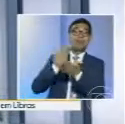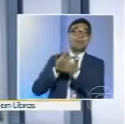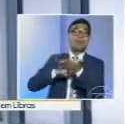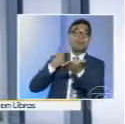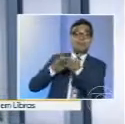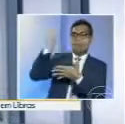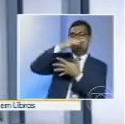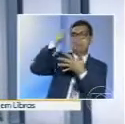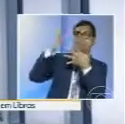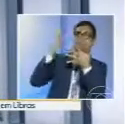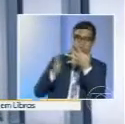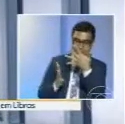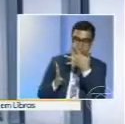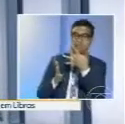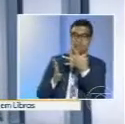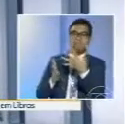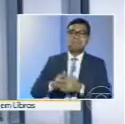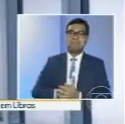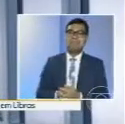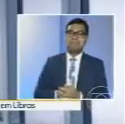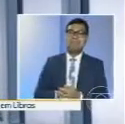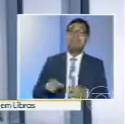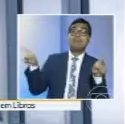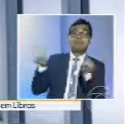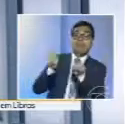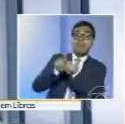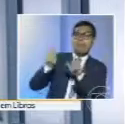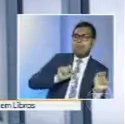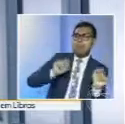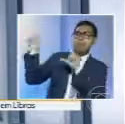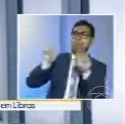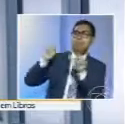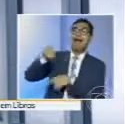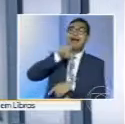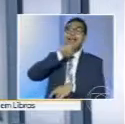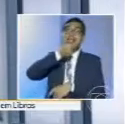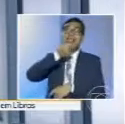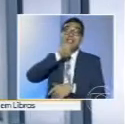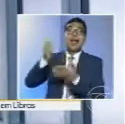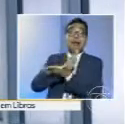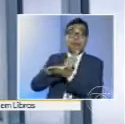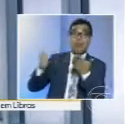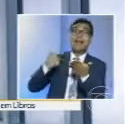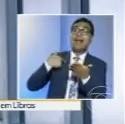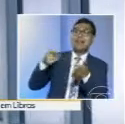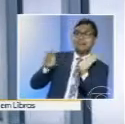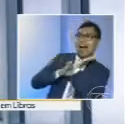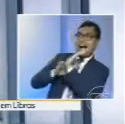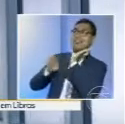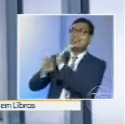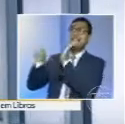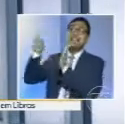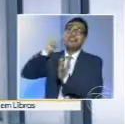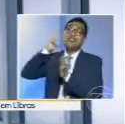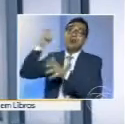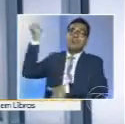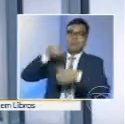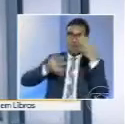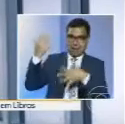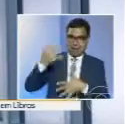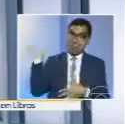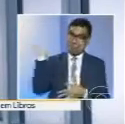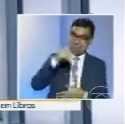simultânea em língua brasileira de sinais. Também vai aparecer em algumas entrevistas. É ele quem vai me ajudar a contar essa